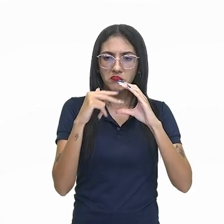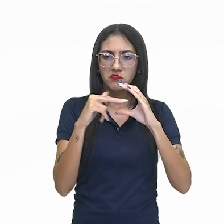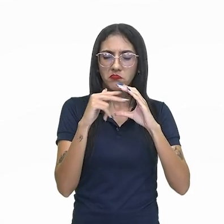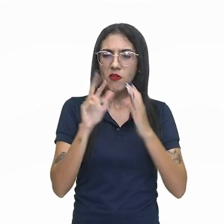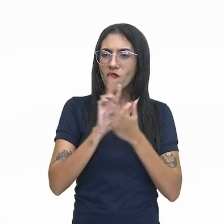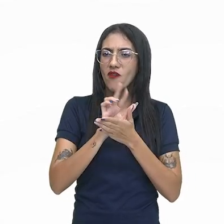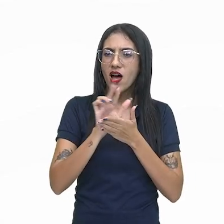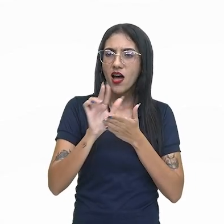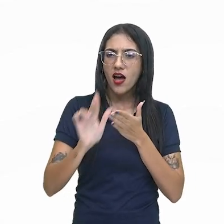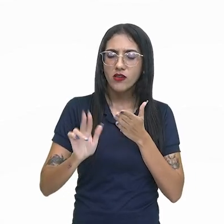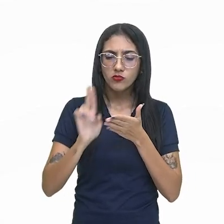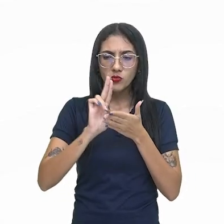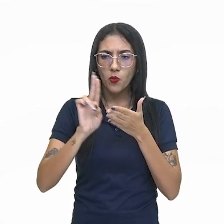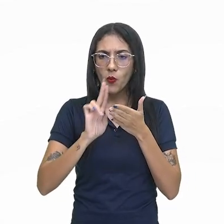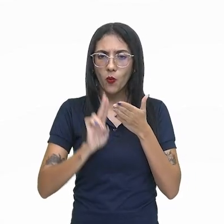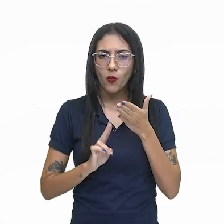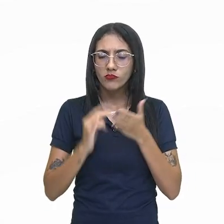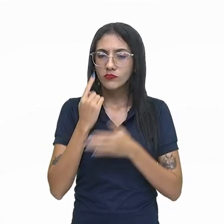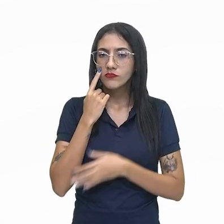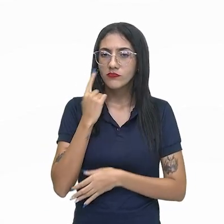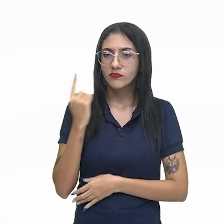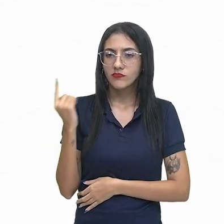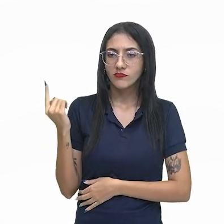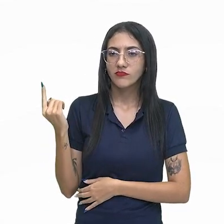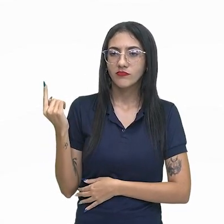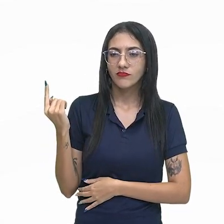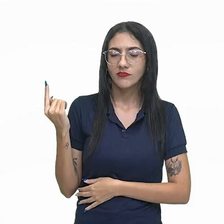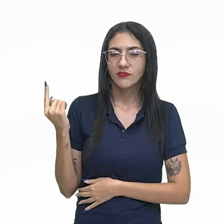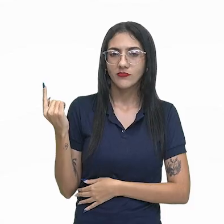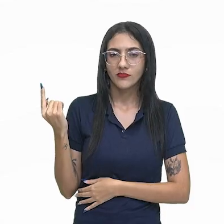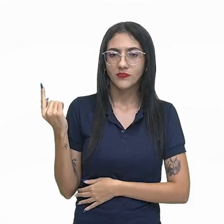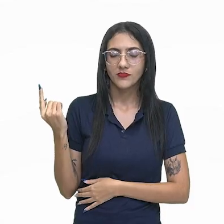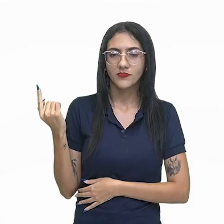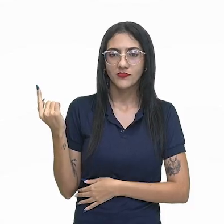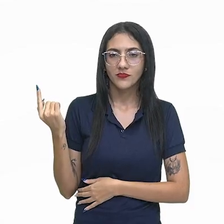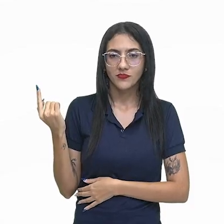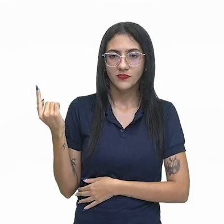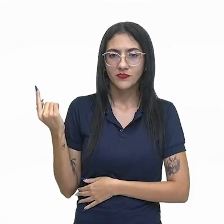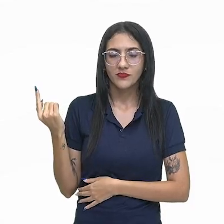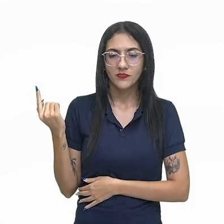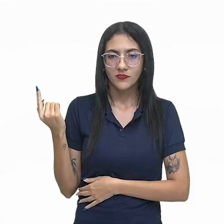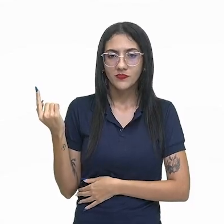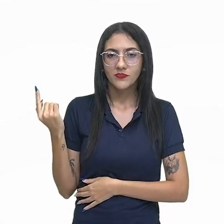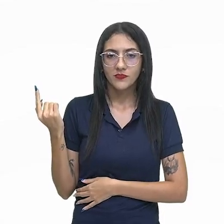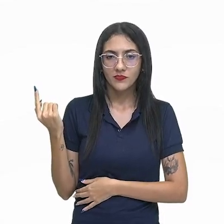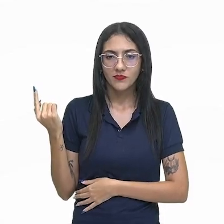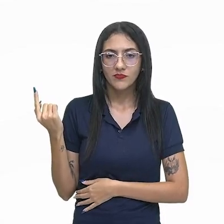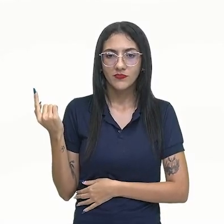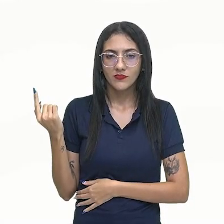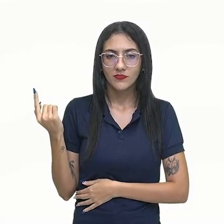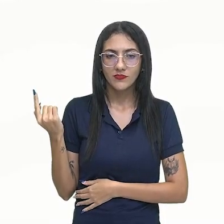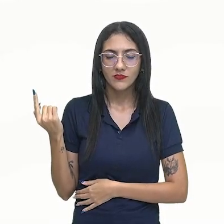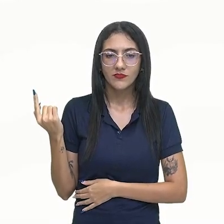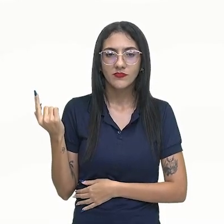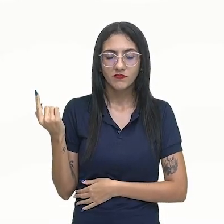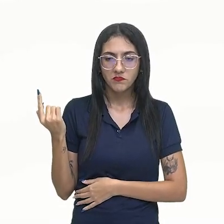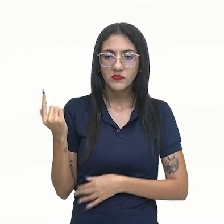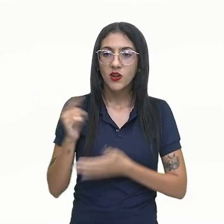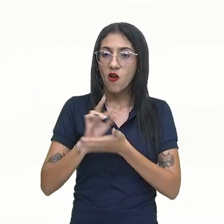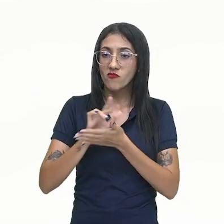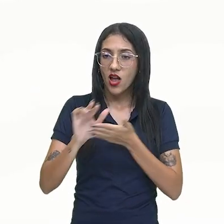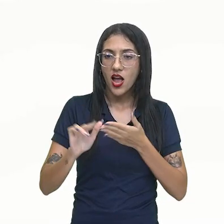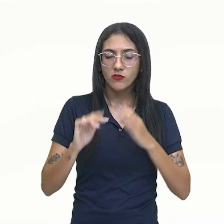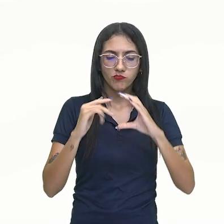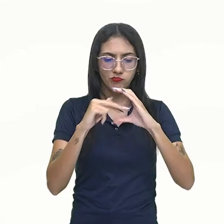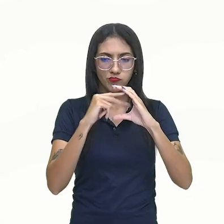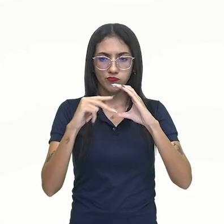de Golgi, os lisossomos, os ribossomos, o retículo endoplasmático, a mitocôndria e os